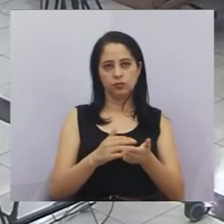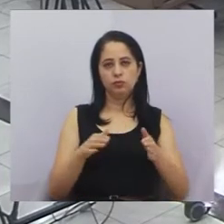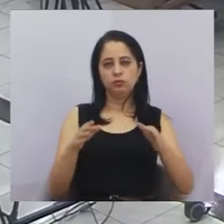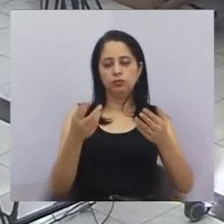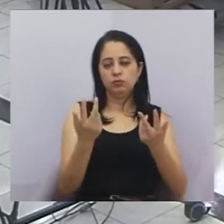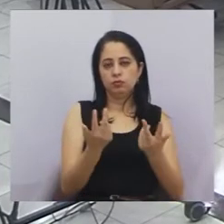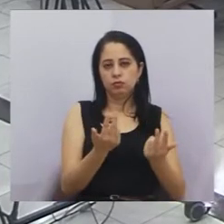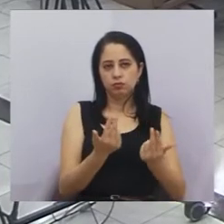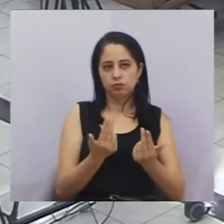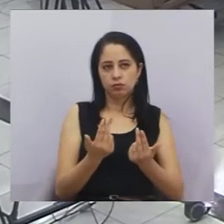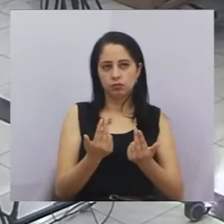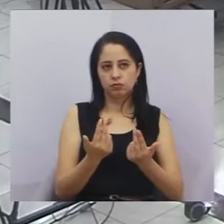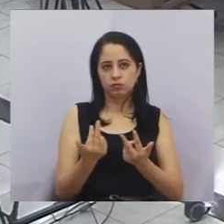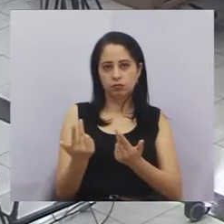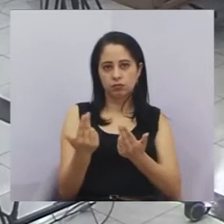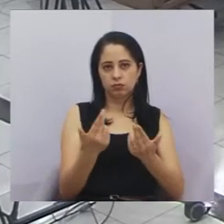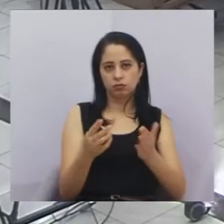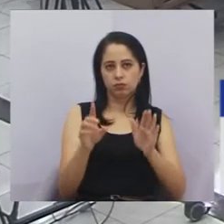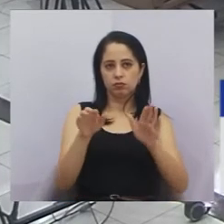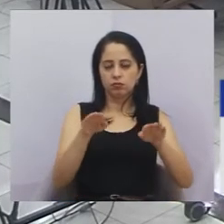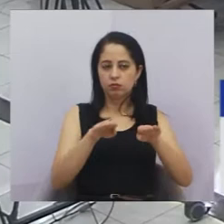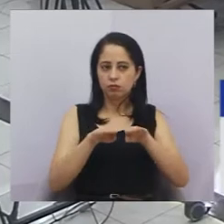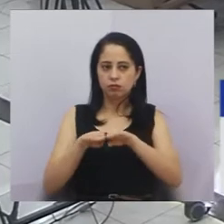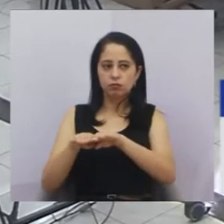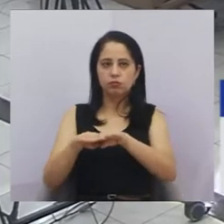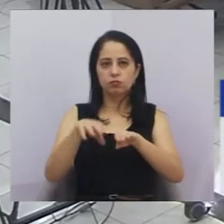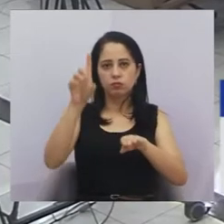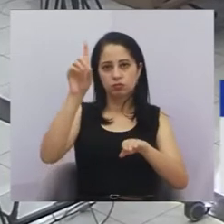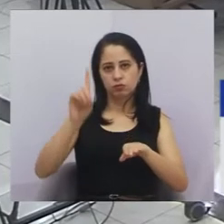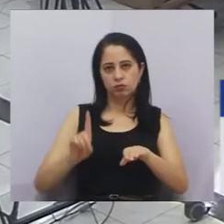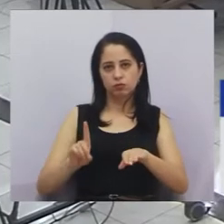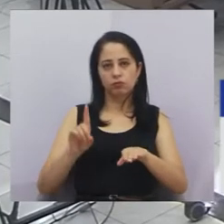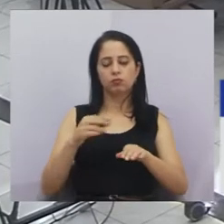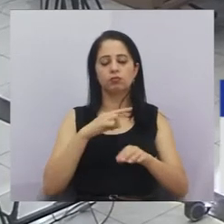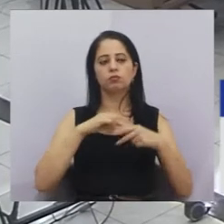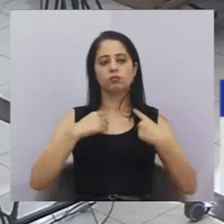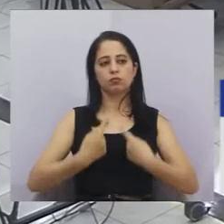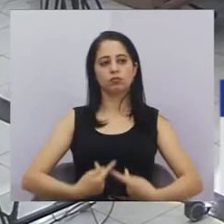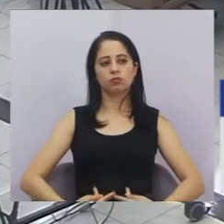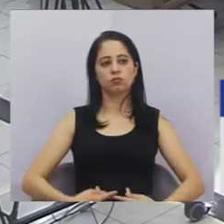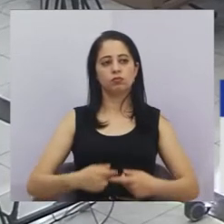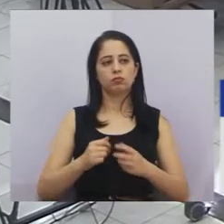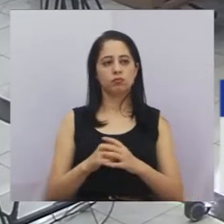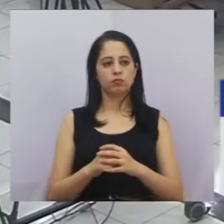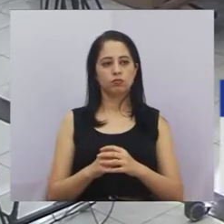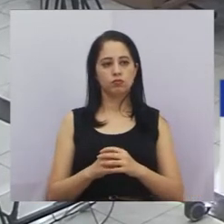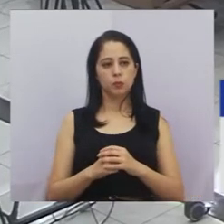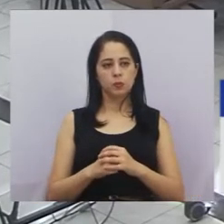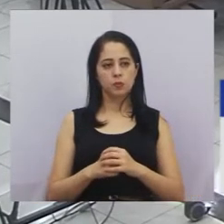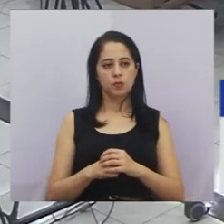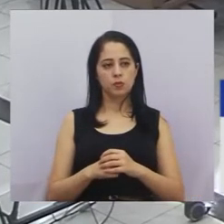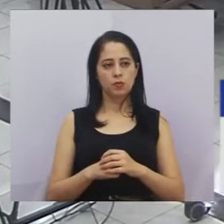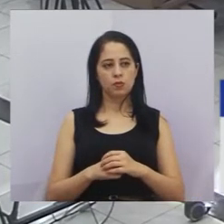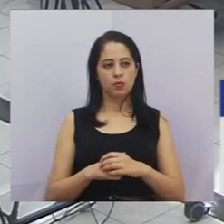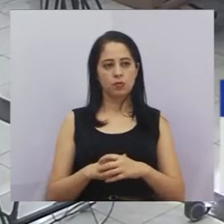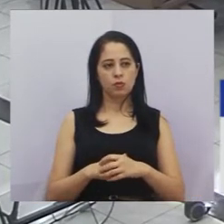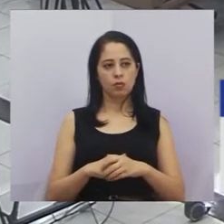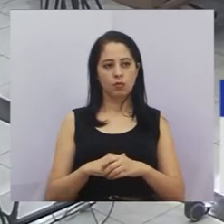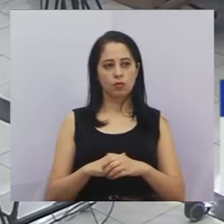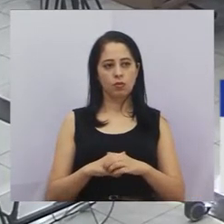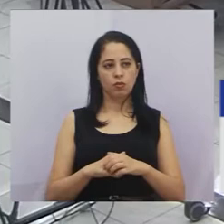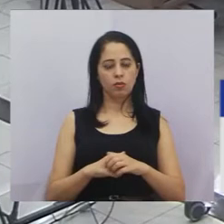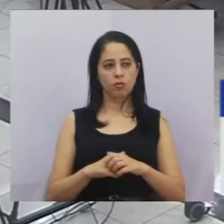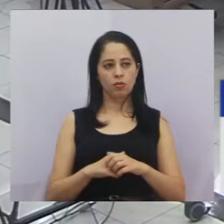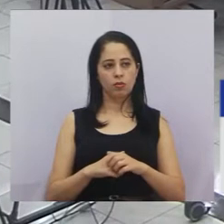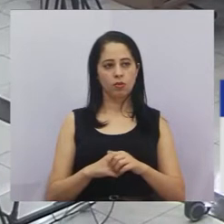Direitos Humanos, estabelece a estrutura administrativa, os cargos de provimento e comissão e dá outras providências.